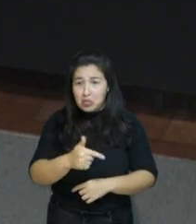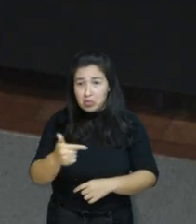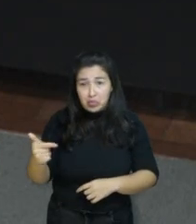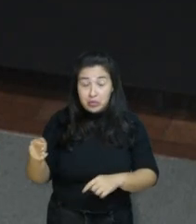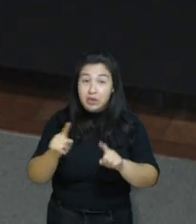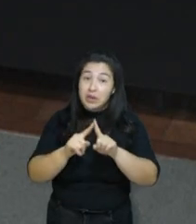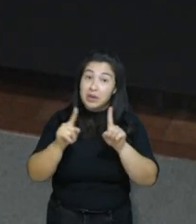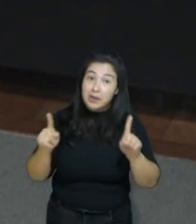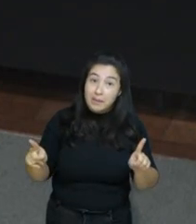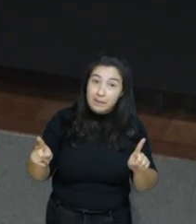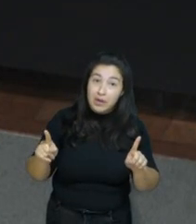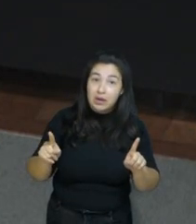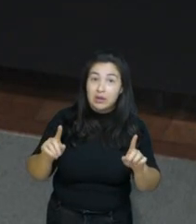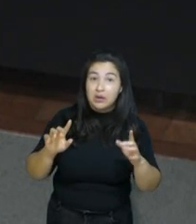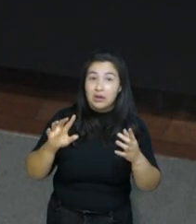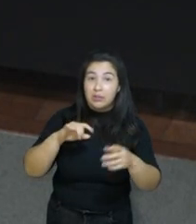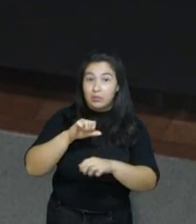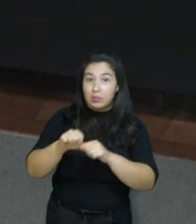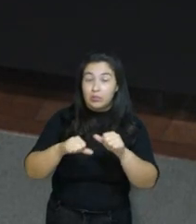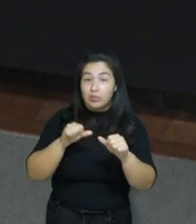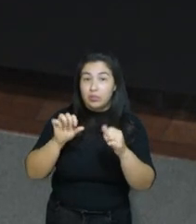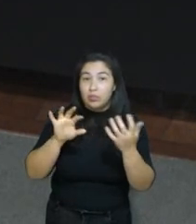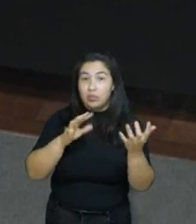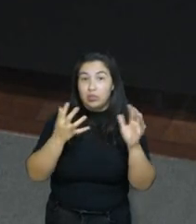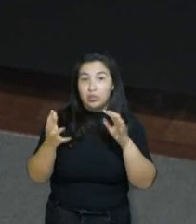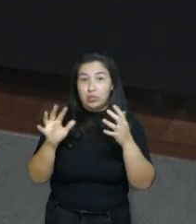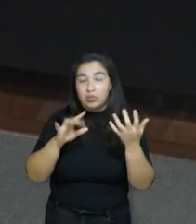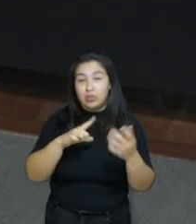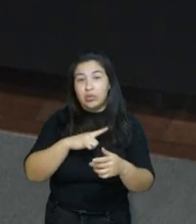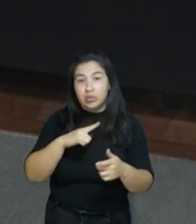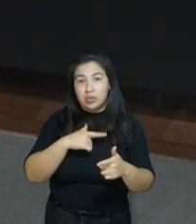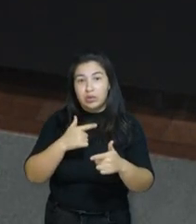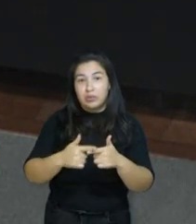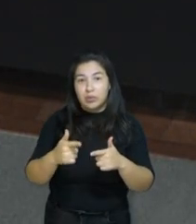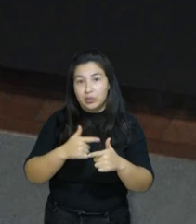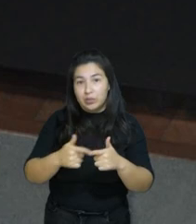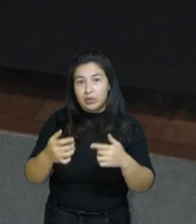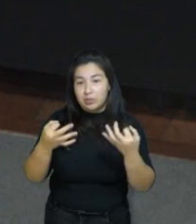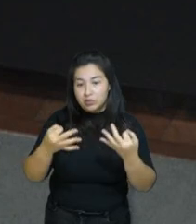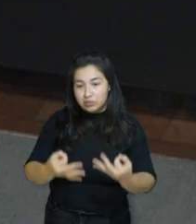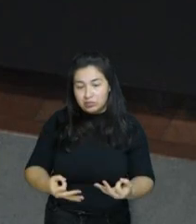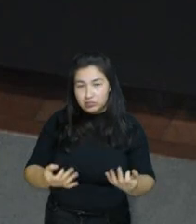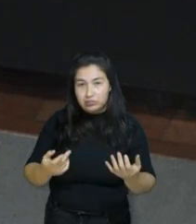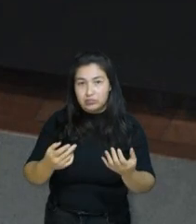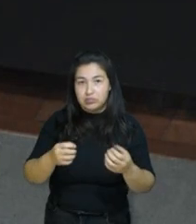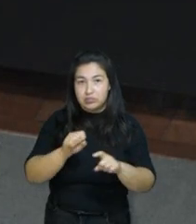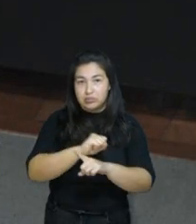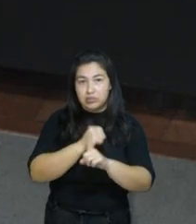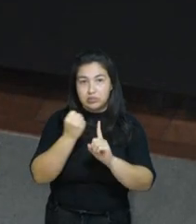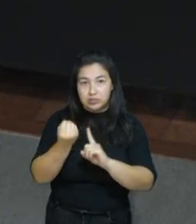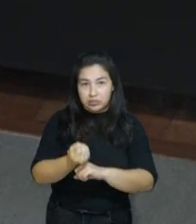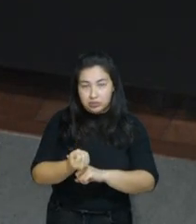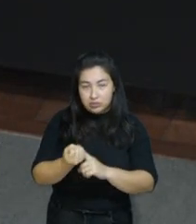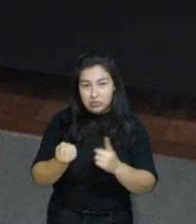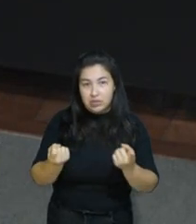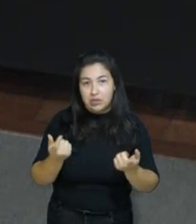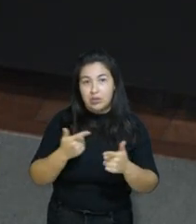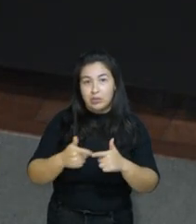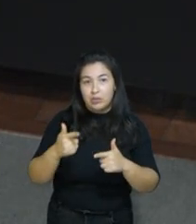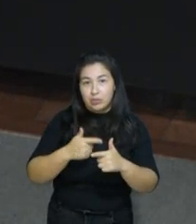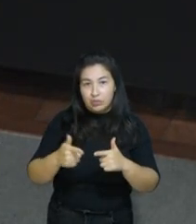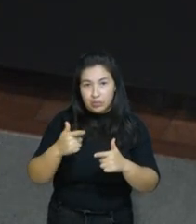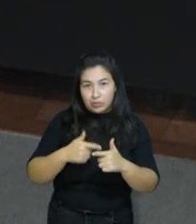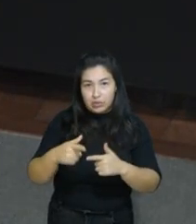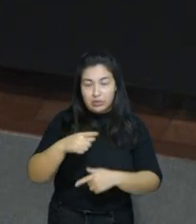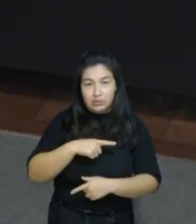mudanças climáticas tenham feito mais afetar. Aí tem todo um problema de justiça social, obviamente, né? Que seria um problema